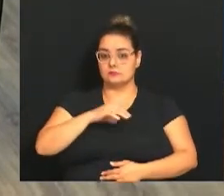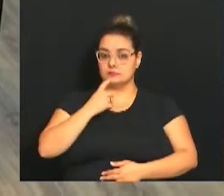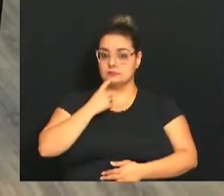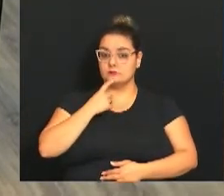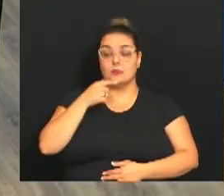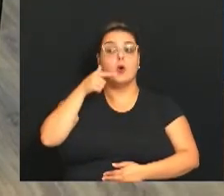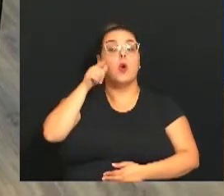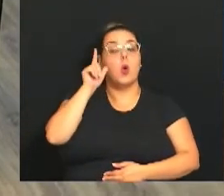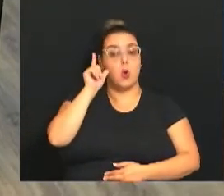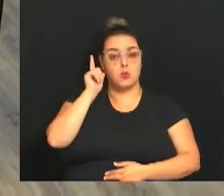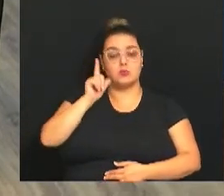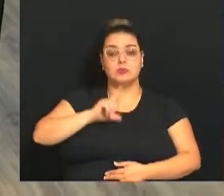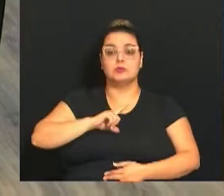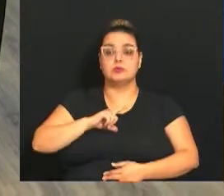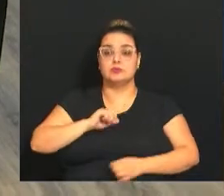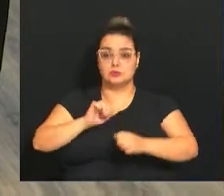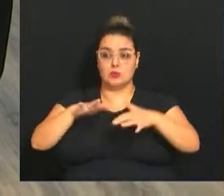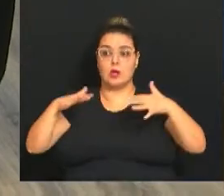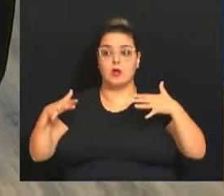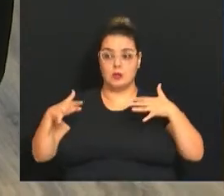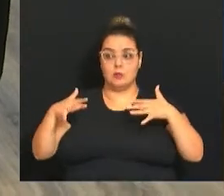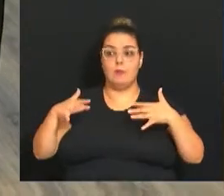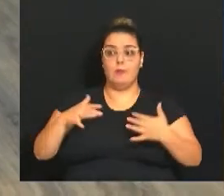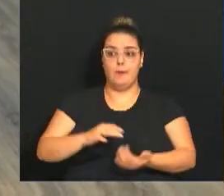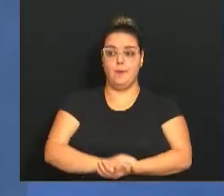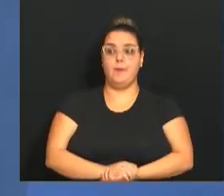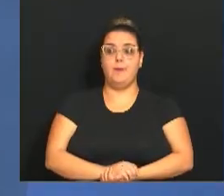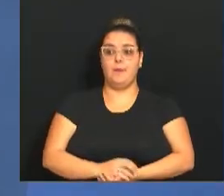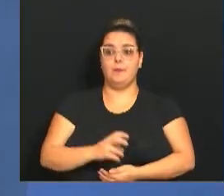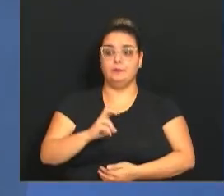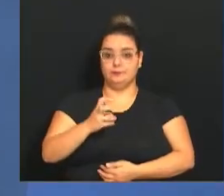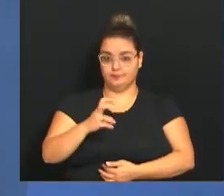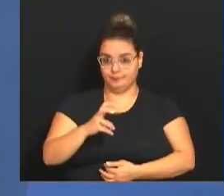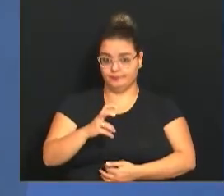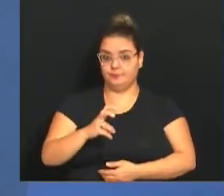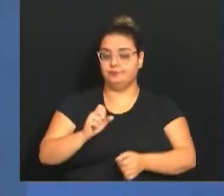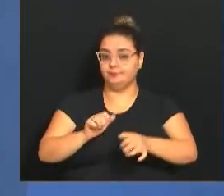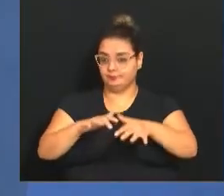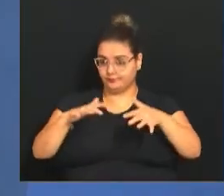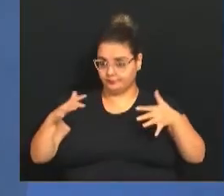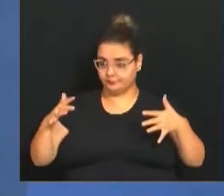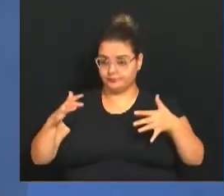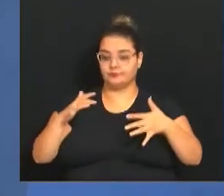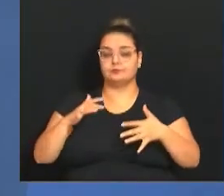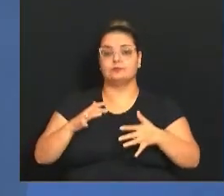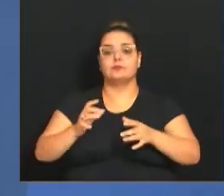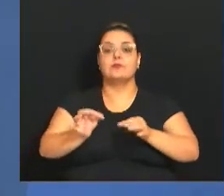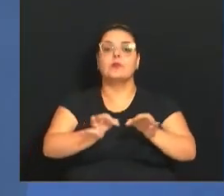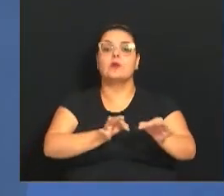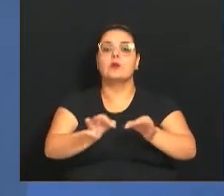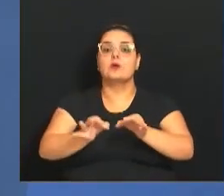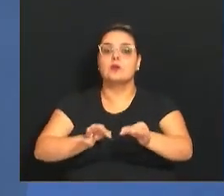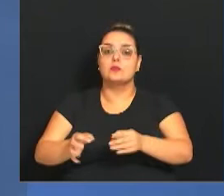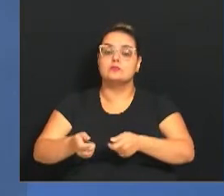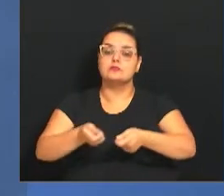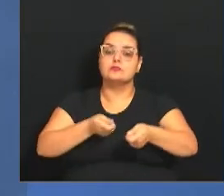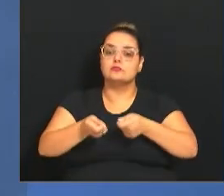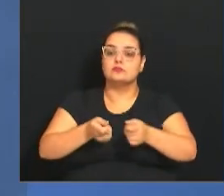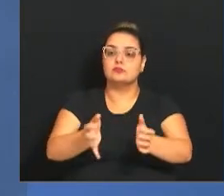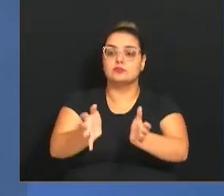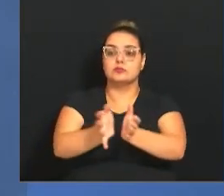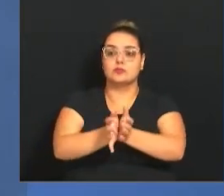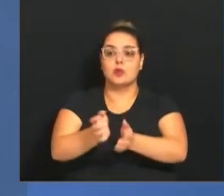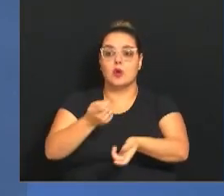nós tivemos uma audiência pública. Foi a 5ª audiência pública comandada pela Comissão de